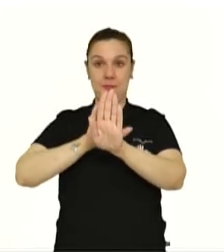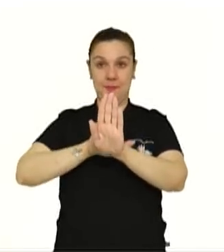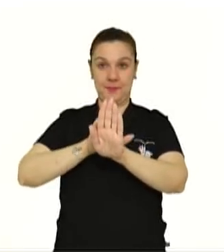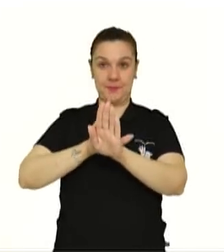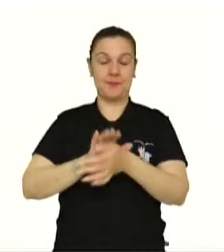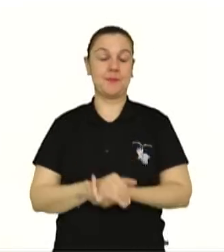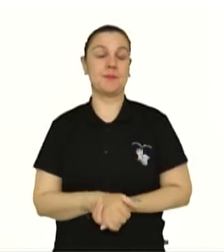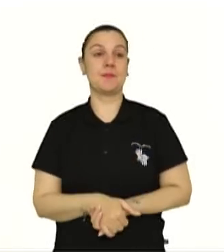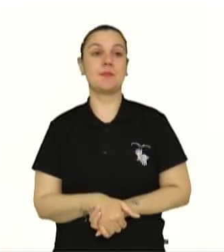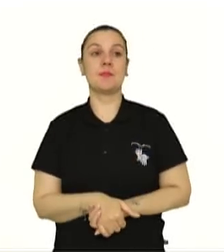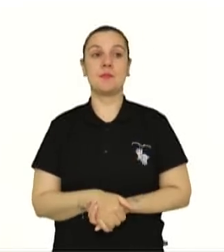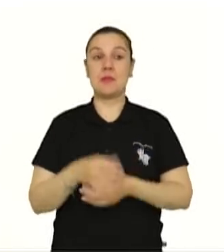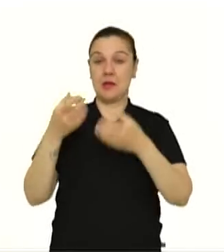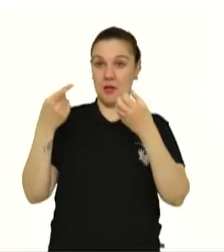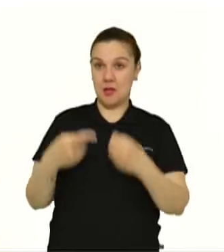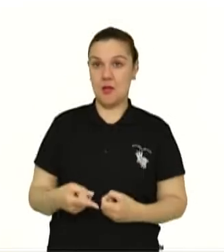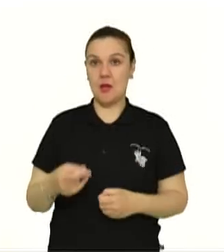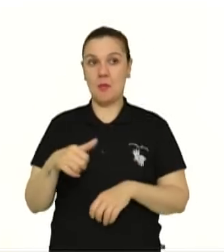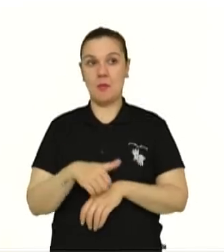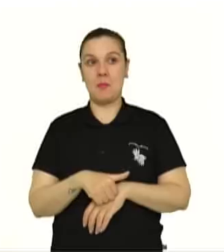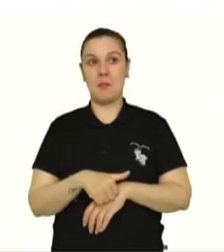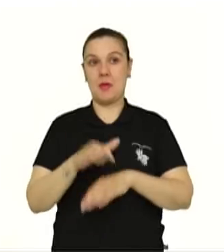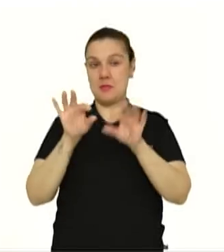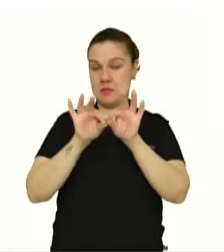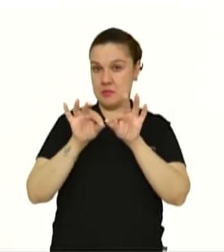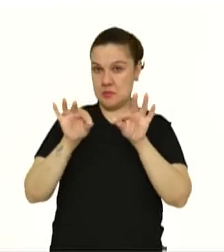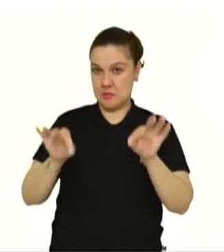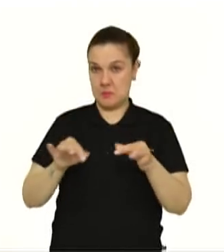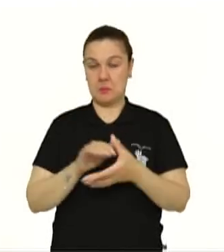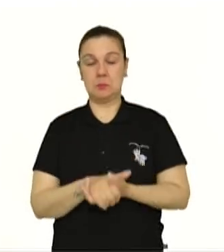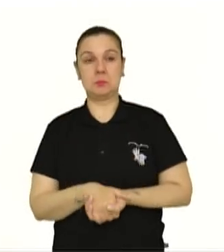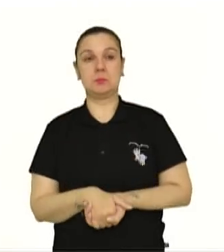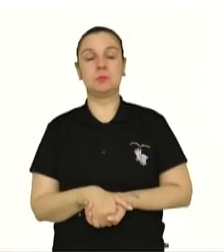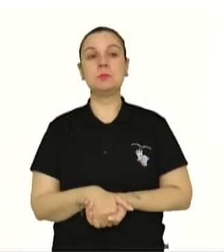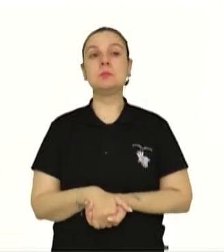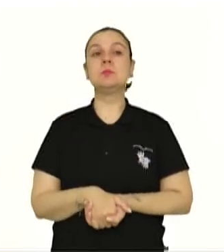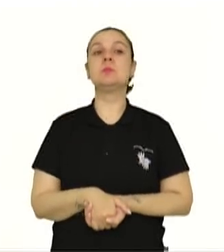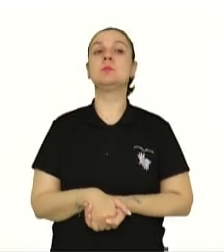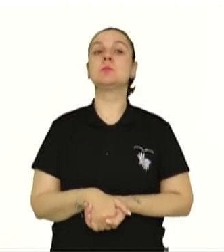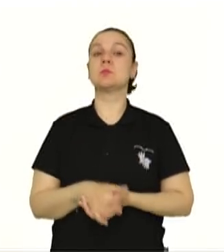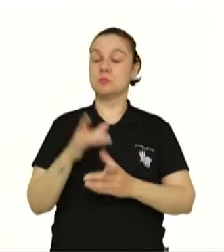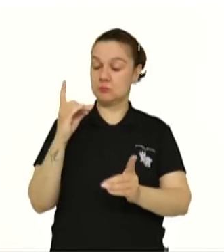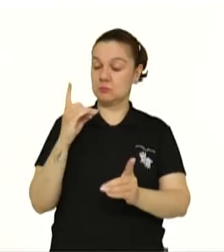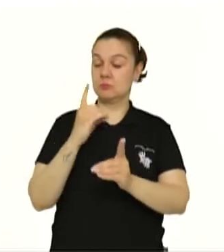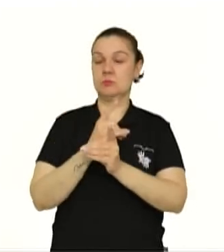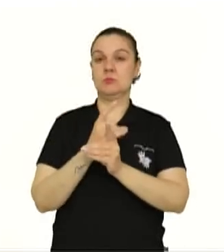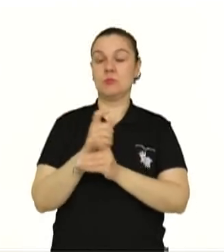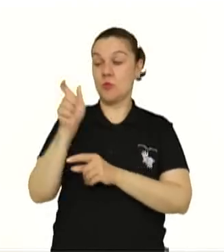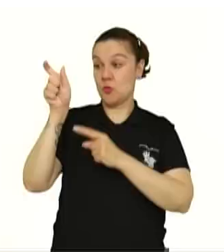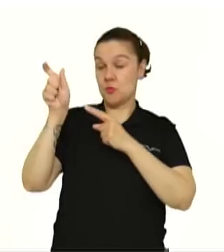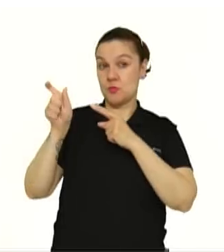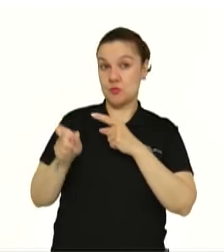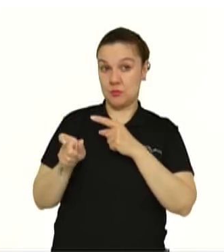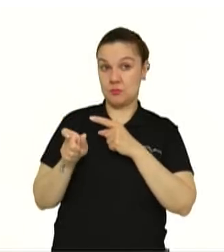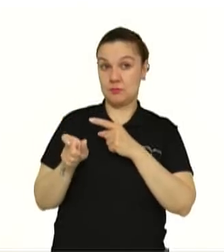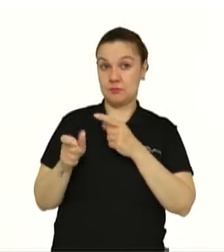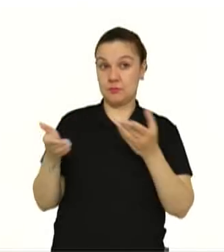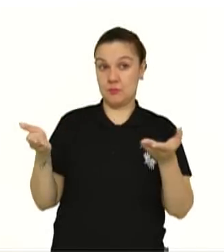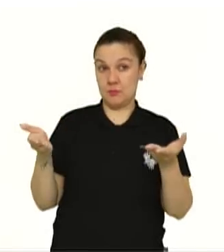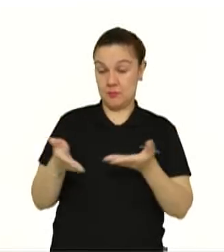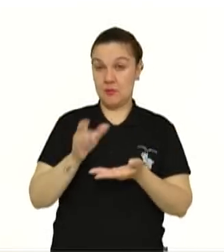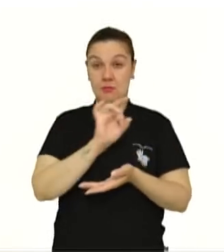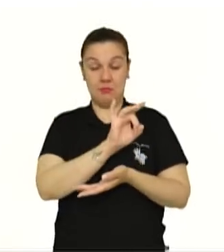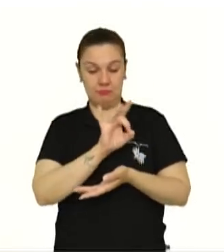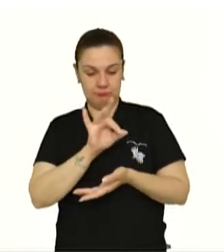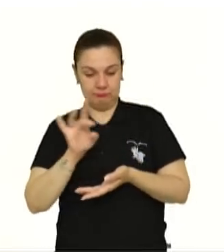informações explícitas, que são aquelas que são mais simples de identificar, tá? Nós vamos identificar o sujeito